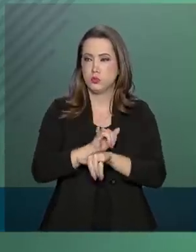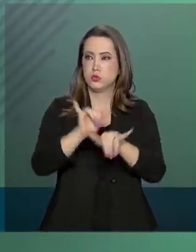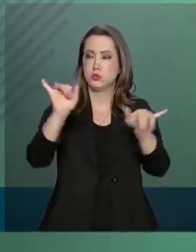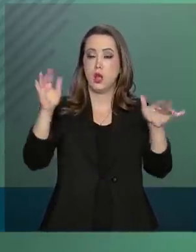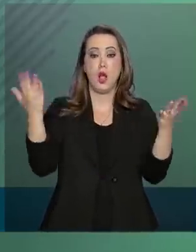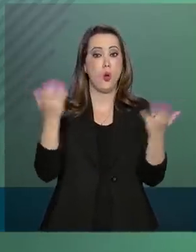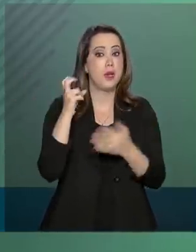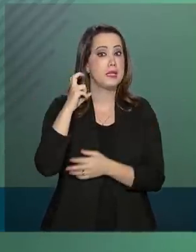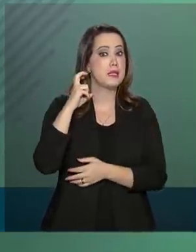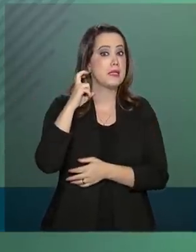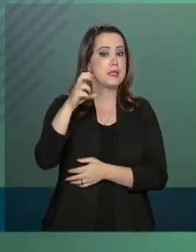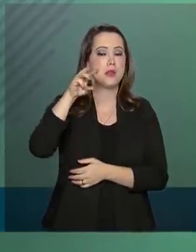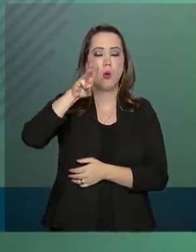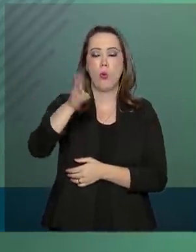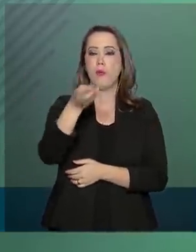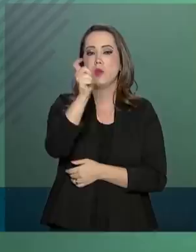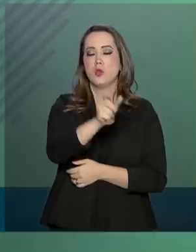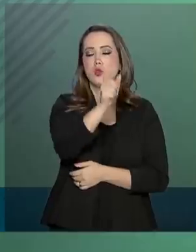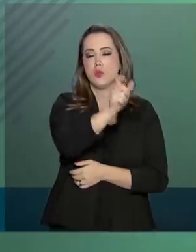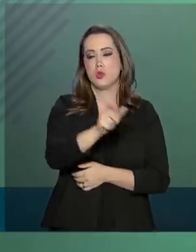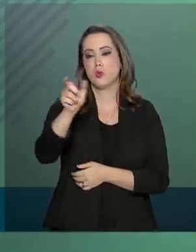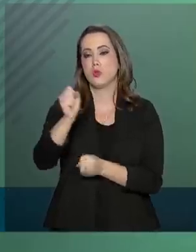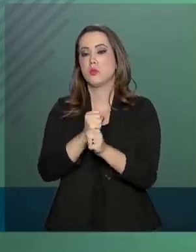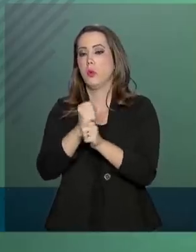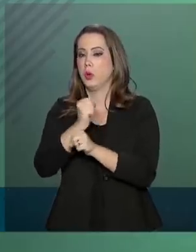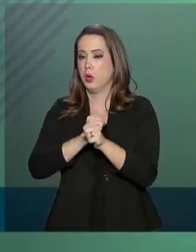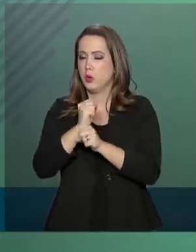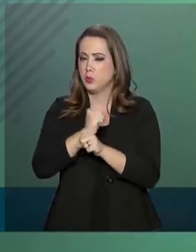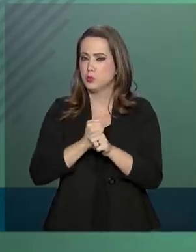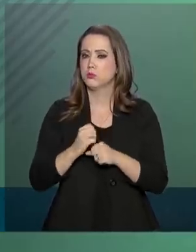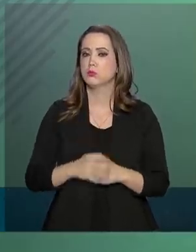para 5 milhões de pessoas ano